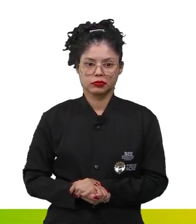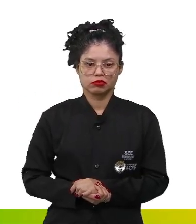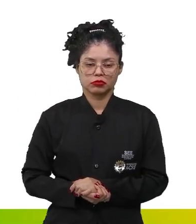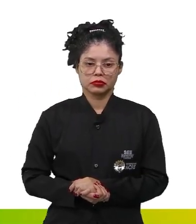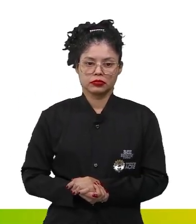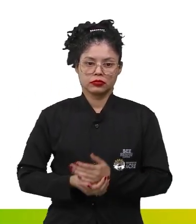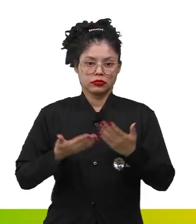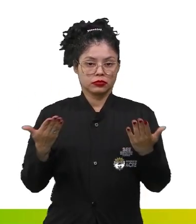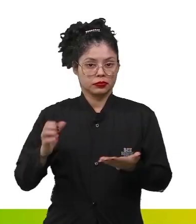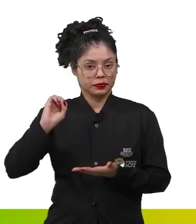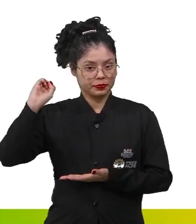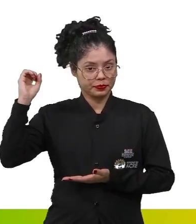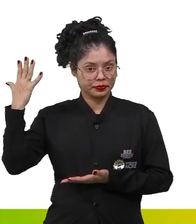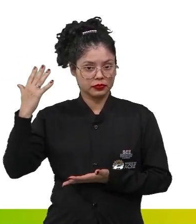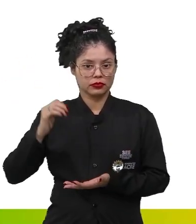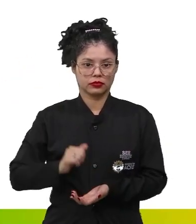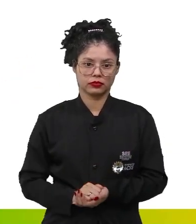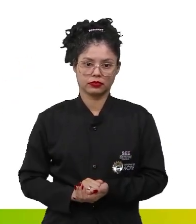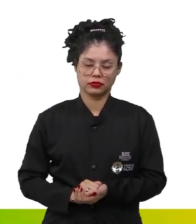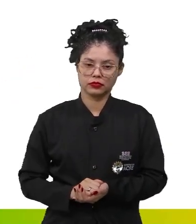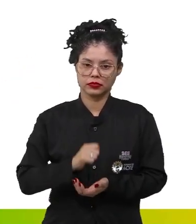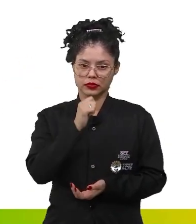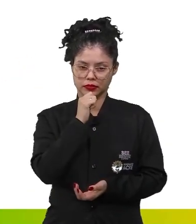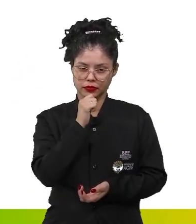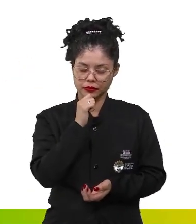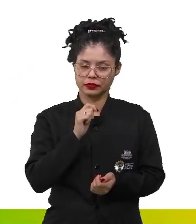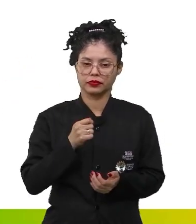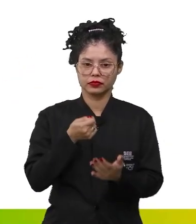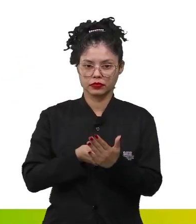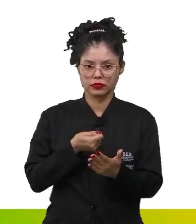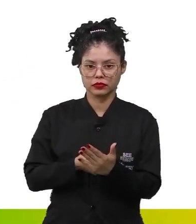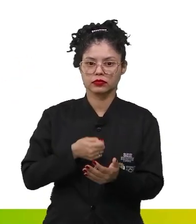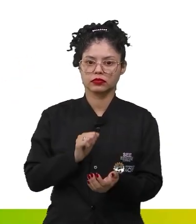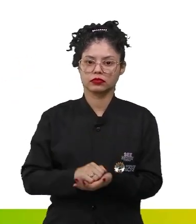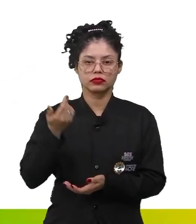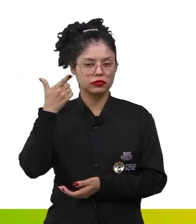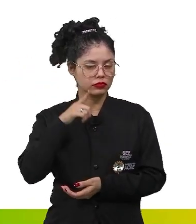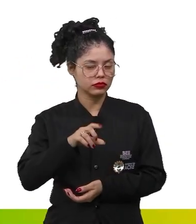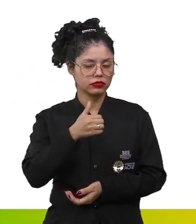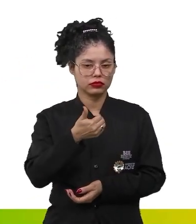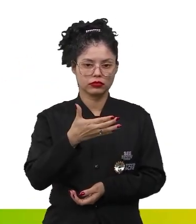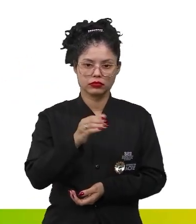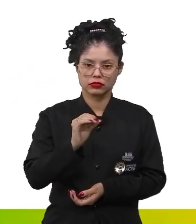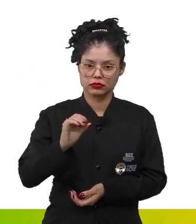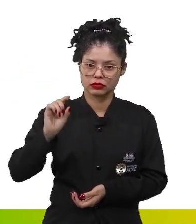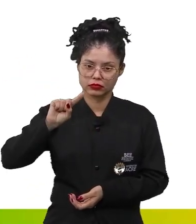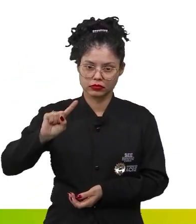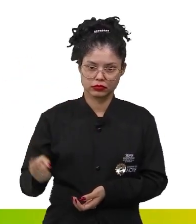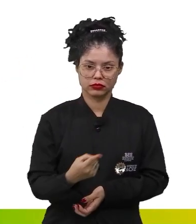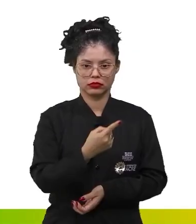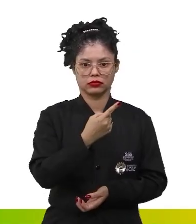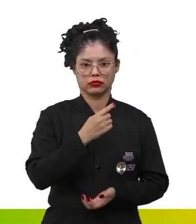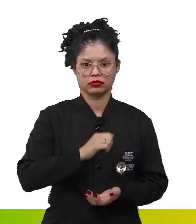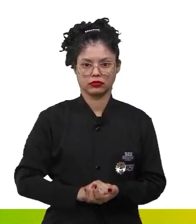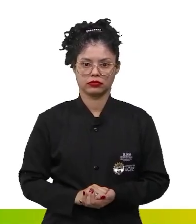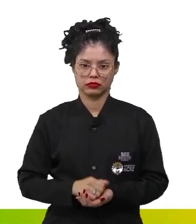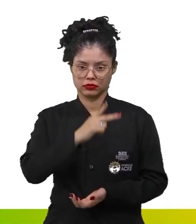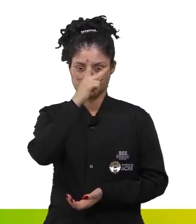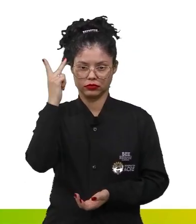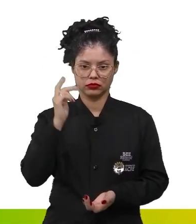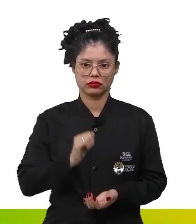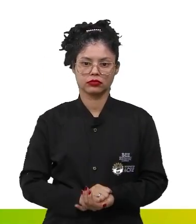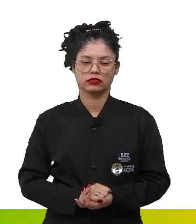origem. Esse contingente de deslocamentos forçados já alcançava mais de 100 milhões